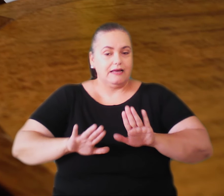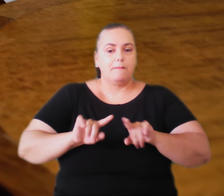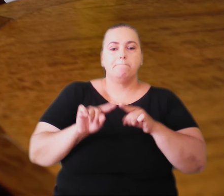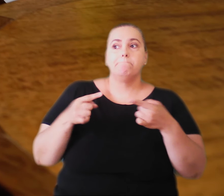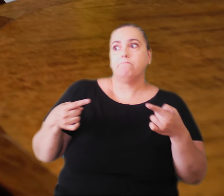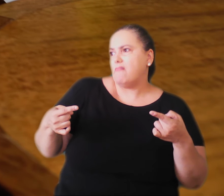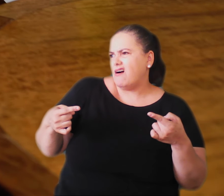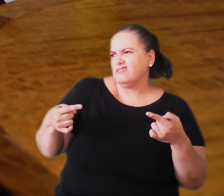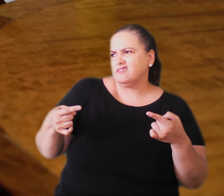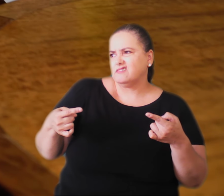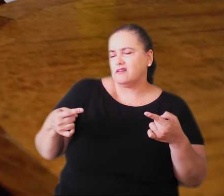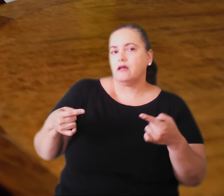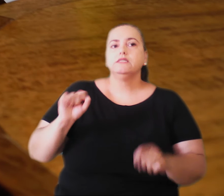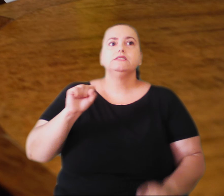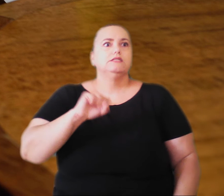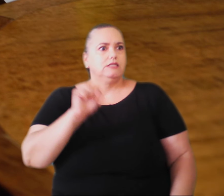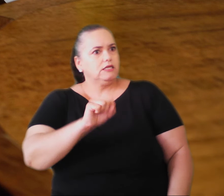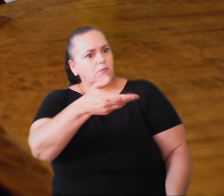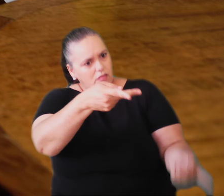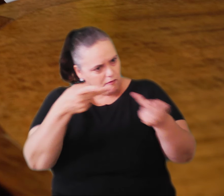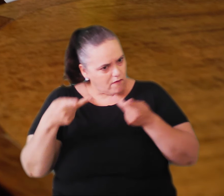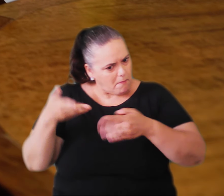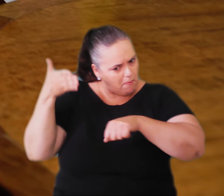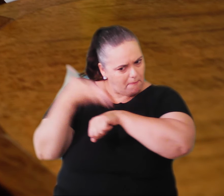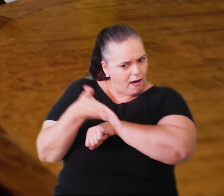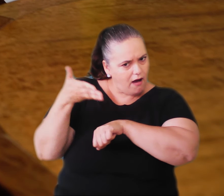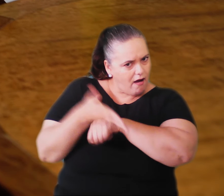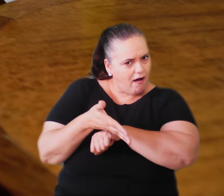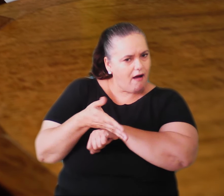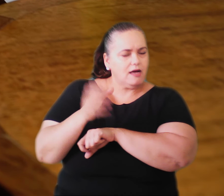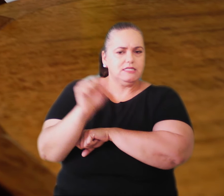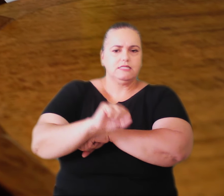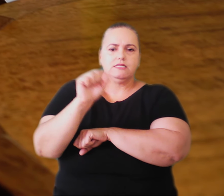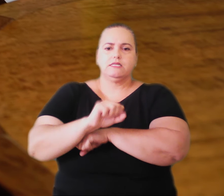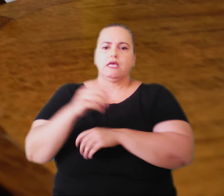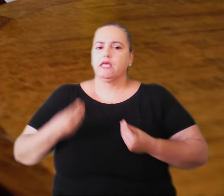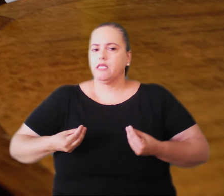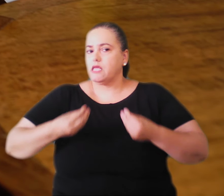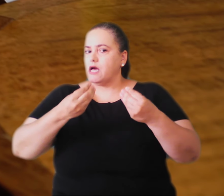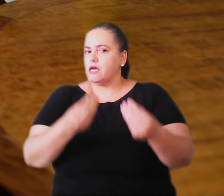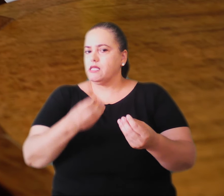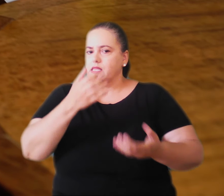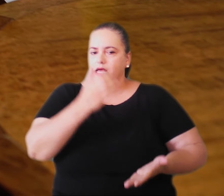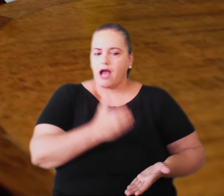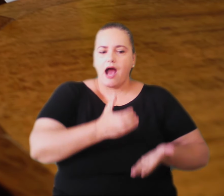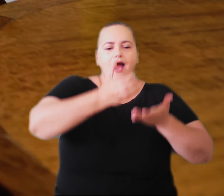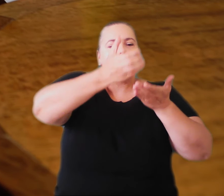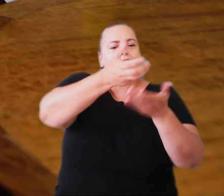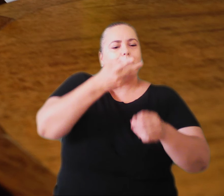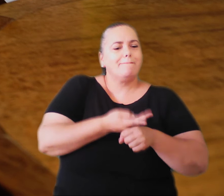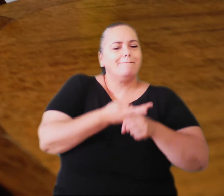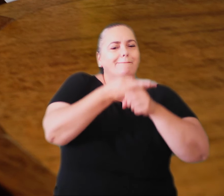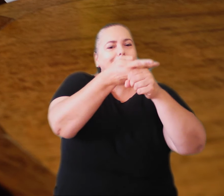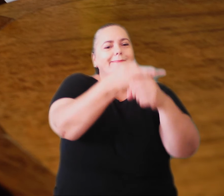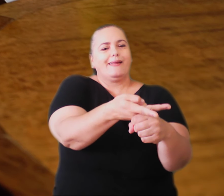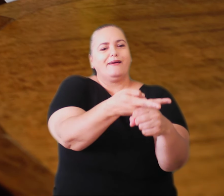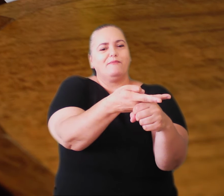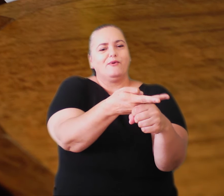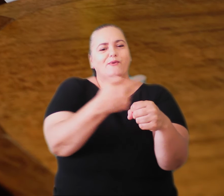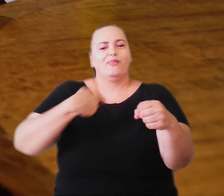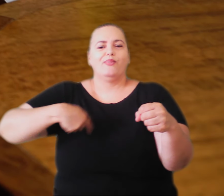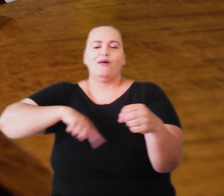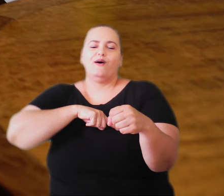doutor, não, você tem que vir. Me surpreendeu, que aí tu me entregasse um troféu, que o nosso disco... Um dos melhores